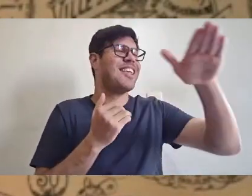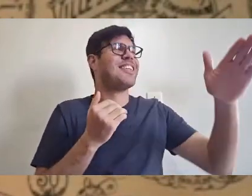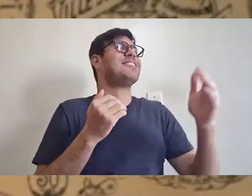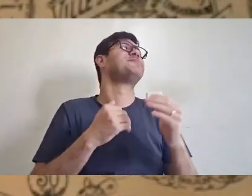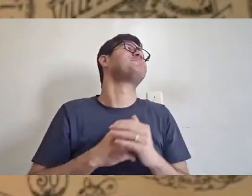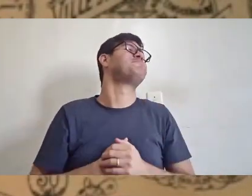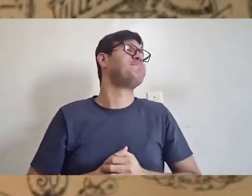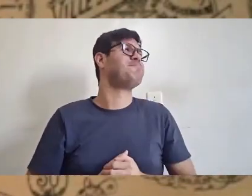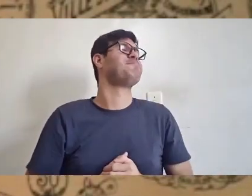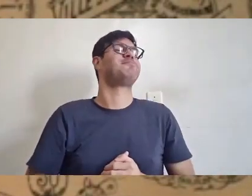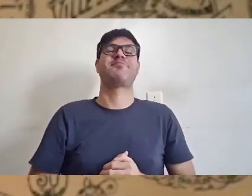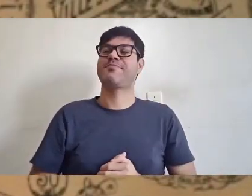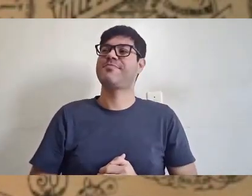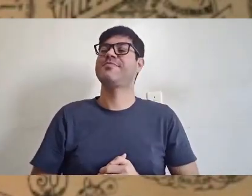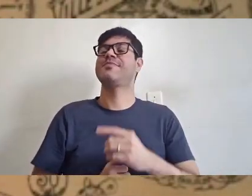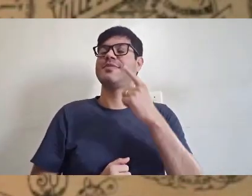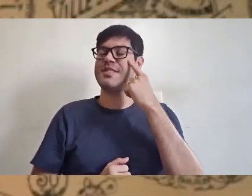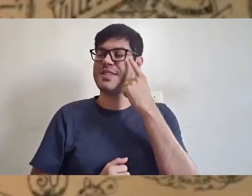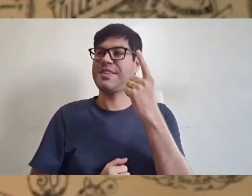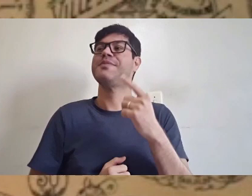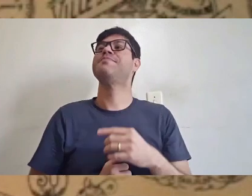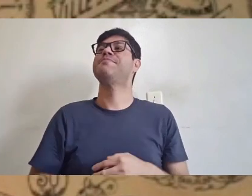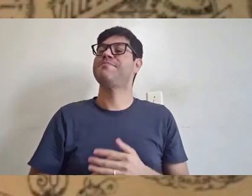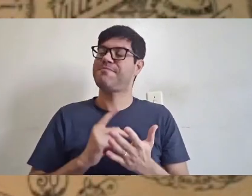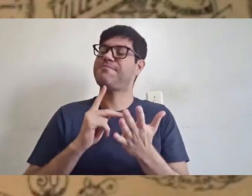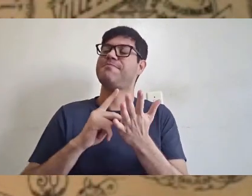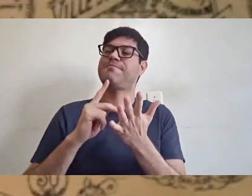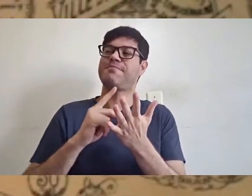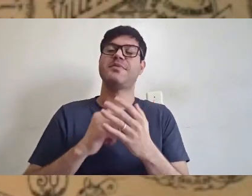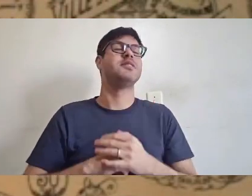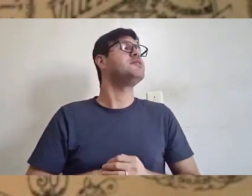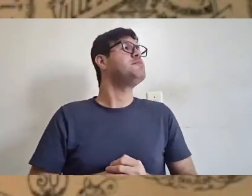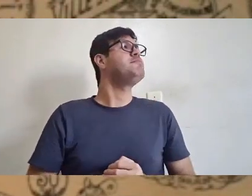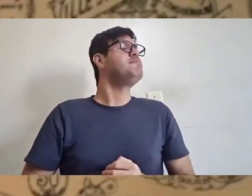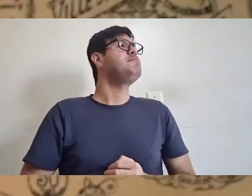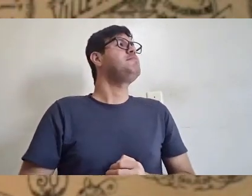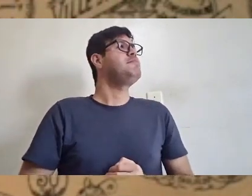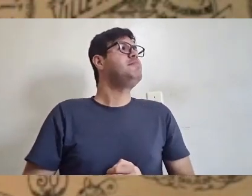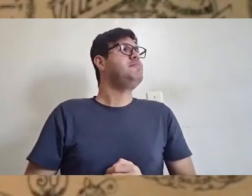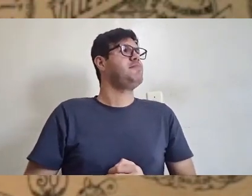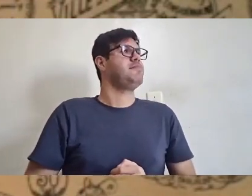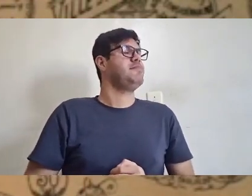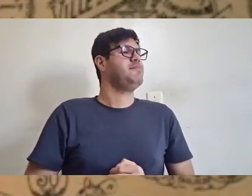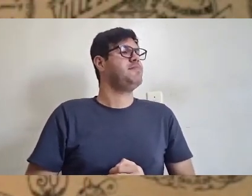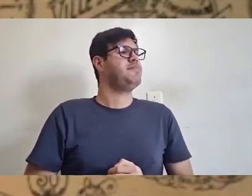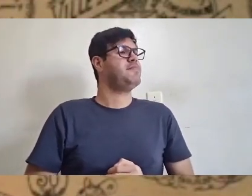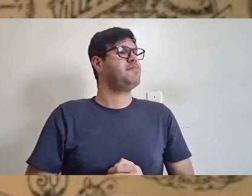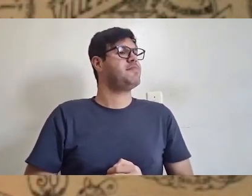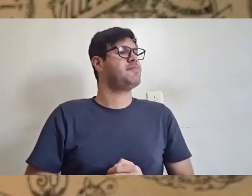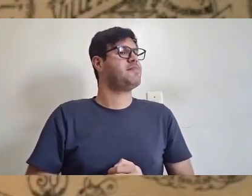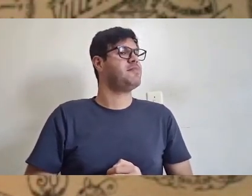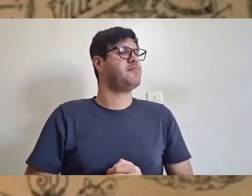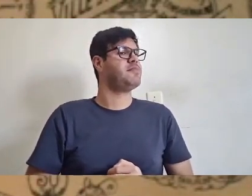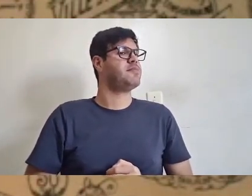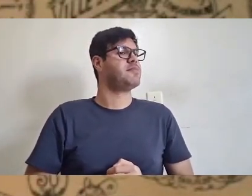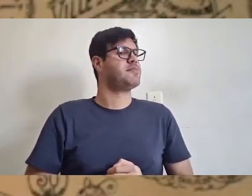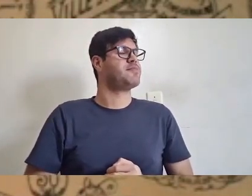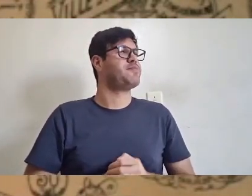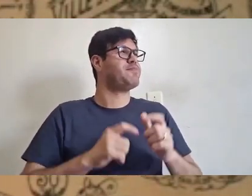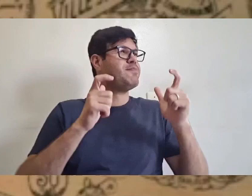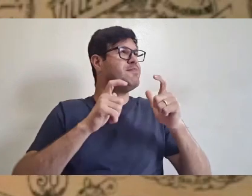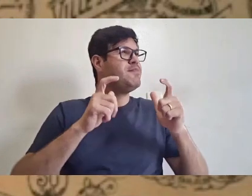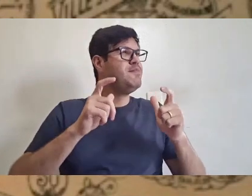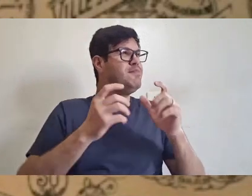esse dia, Pedro. Ainda hoje, era ali na casa... Praça Martinico Prado. Na Praça Martinico Prado, né?